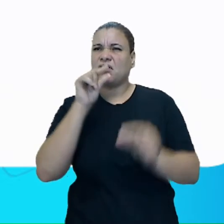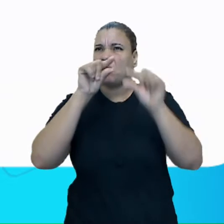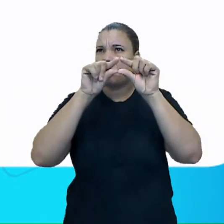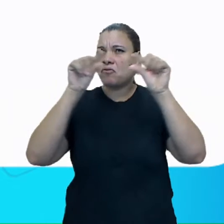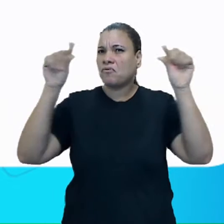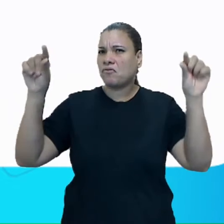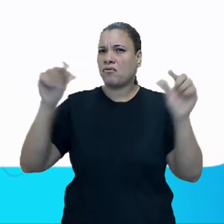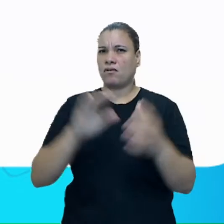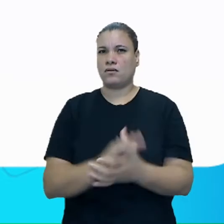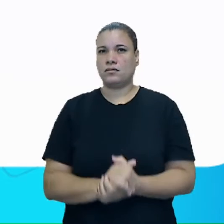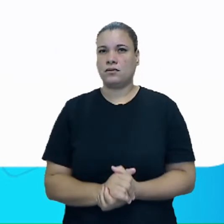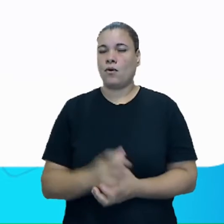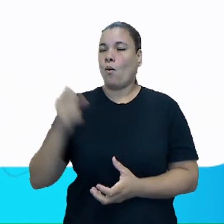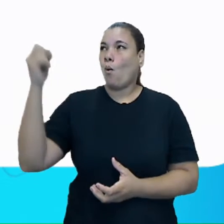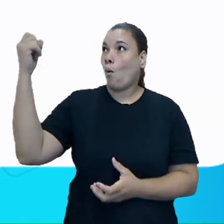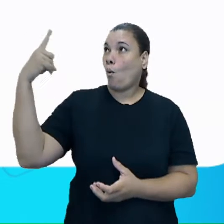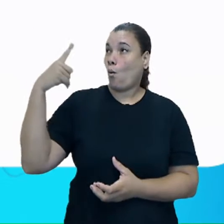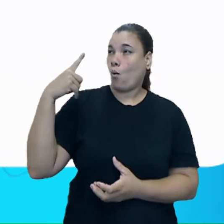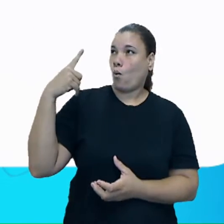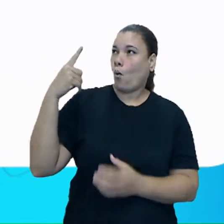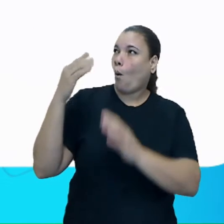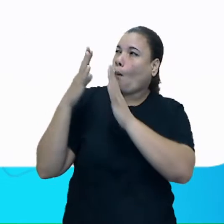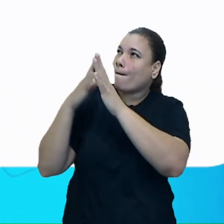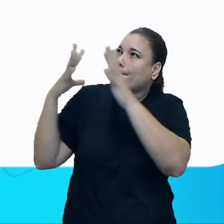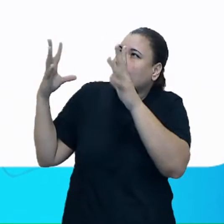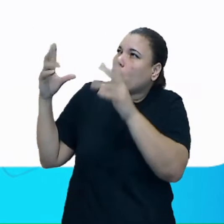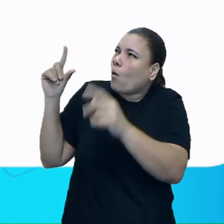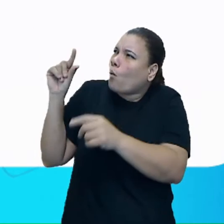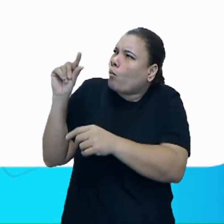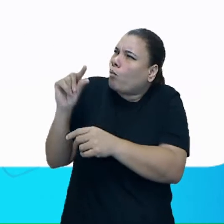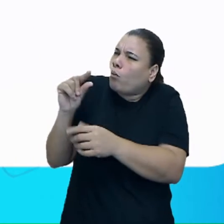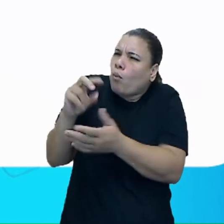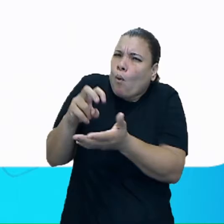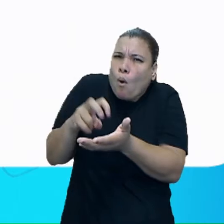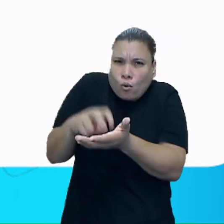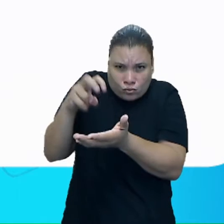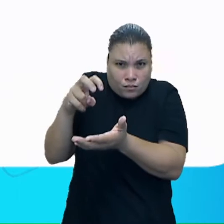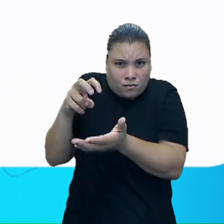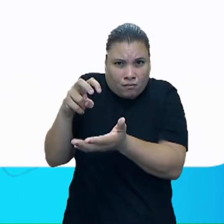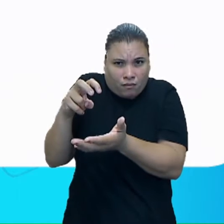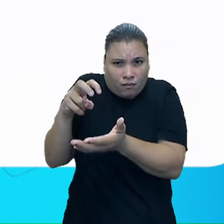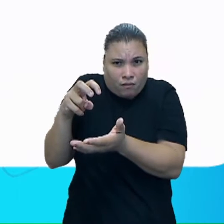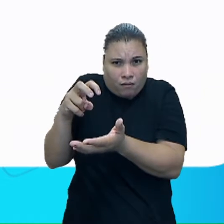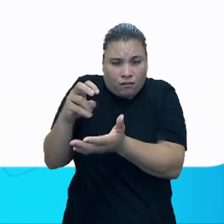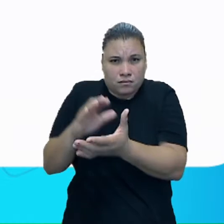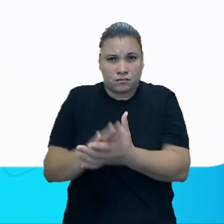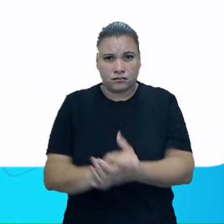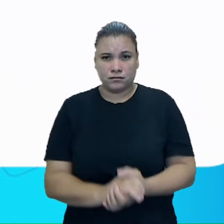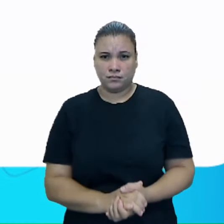sol brilhou um pouco pela manhã. Bem, aqui